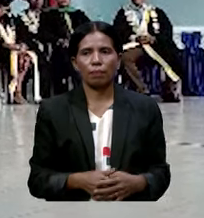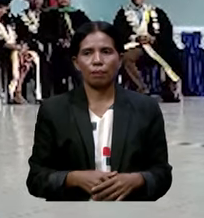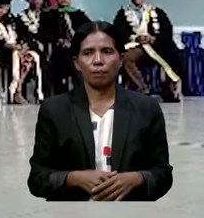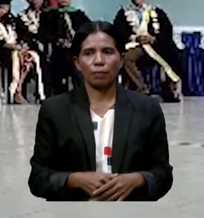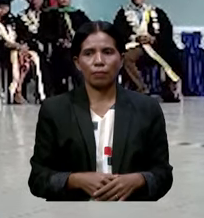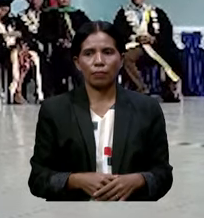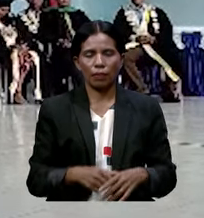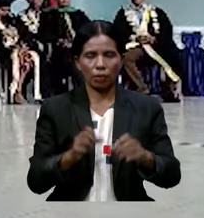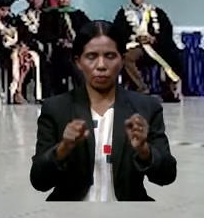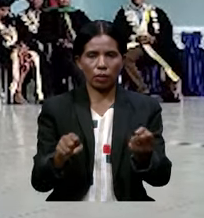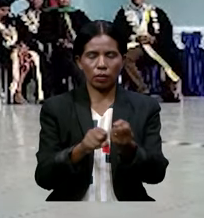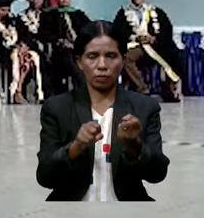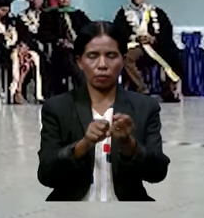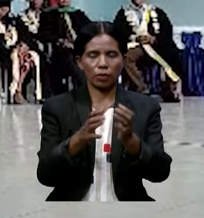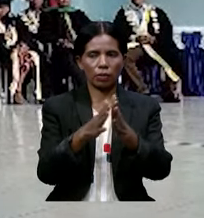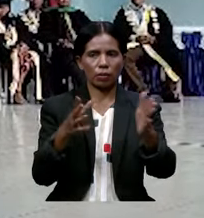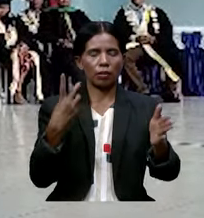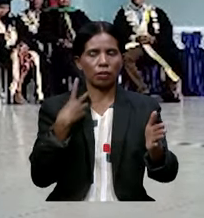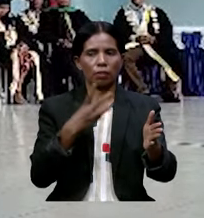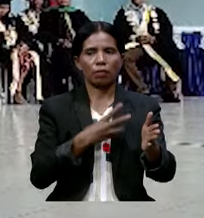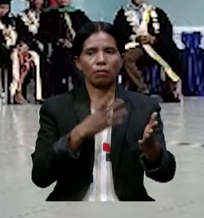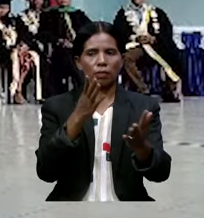Devemos contribuir a Amnestu Sessu,